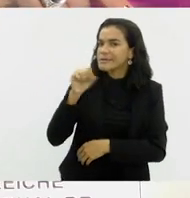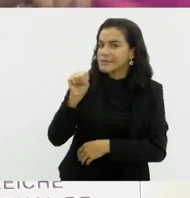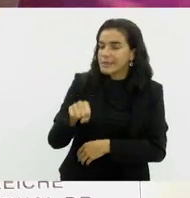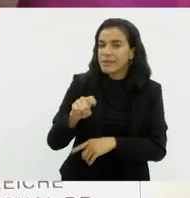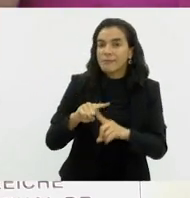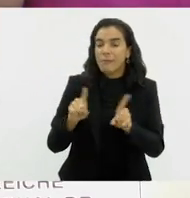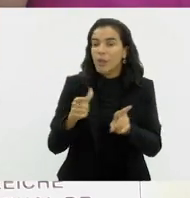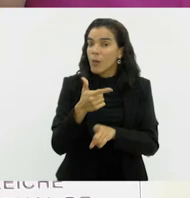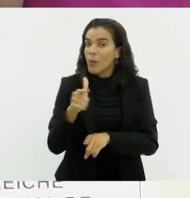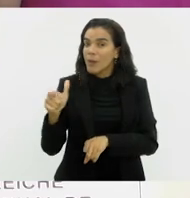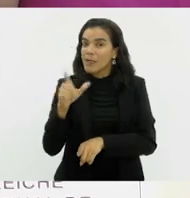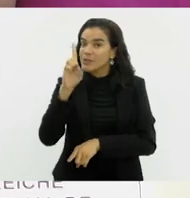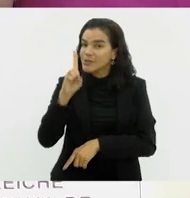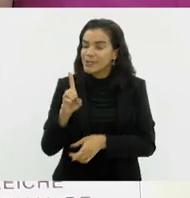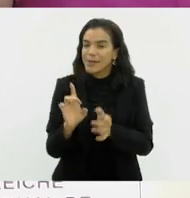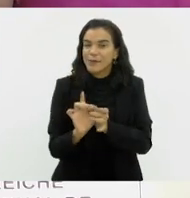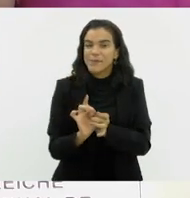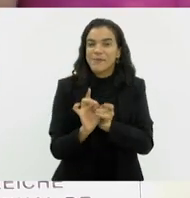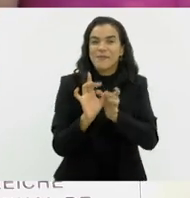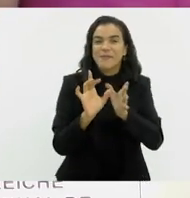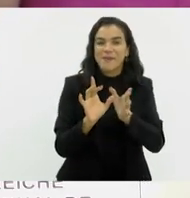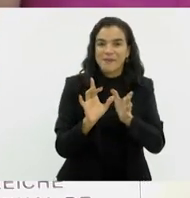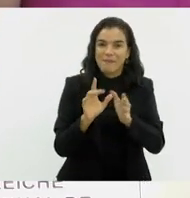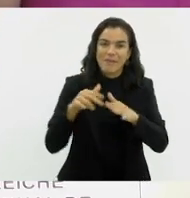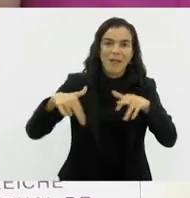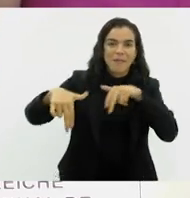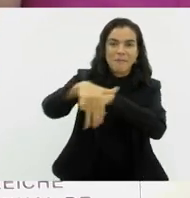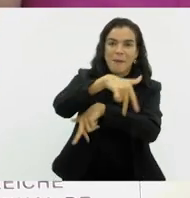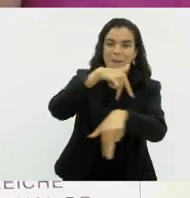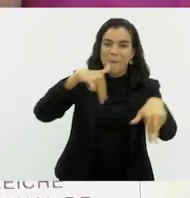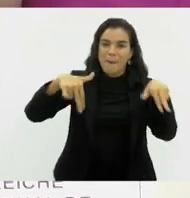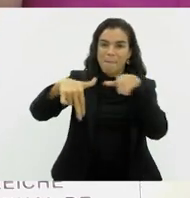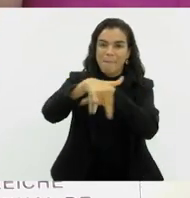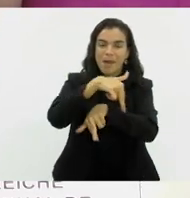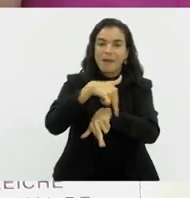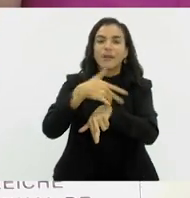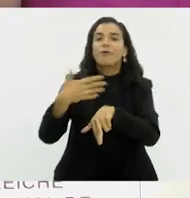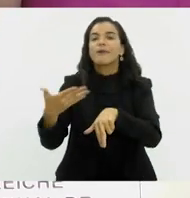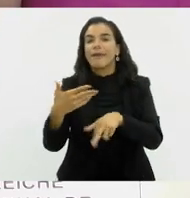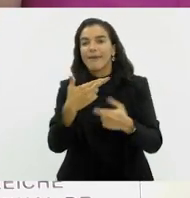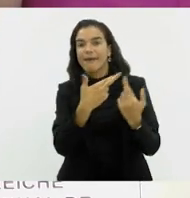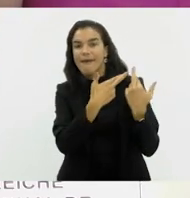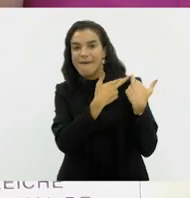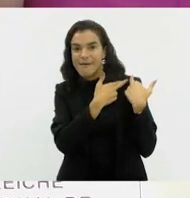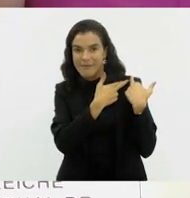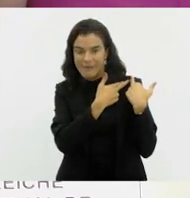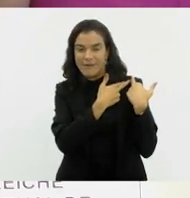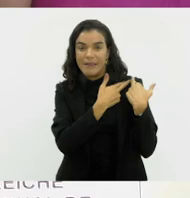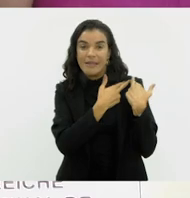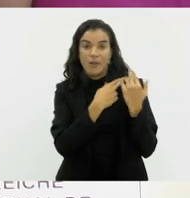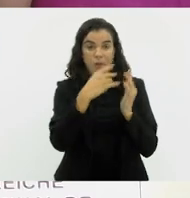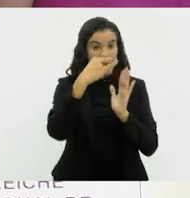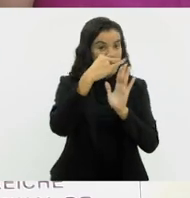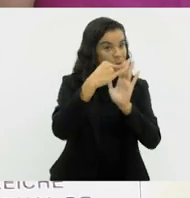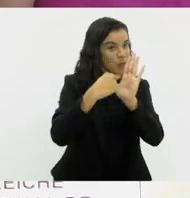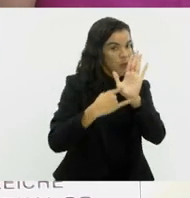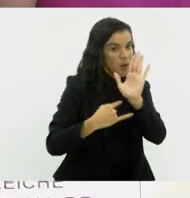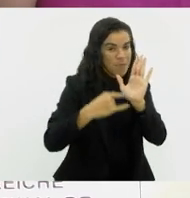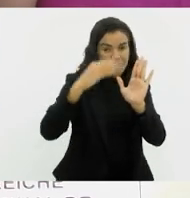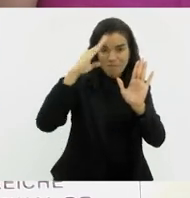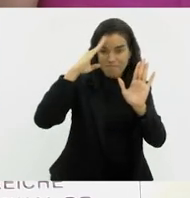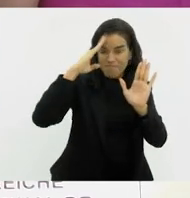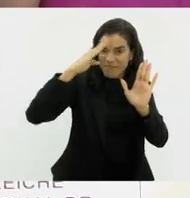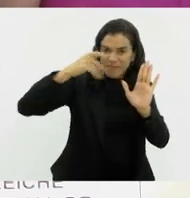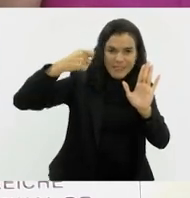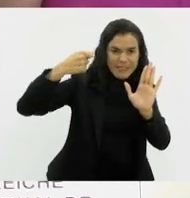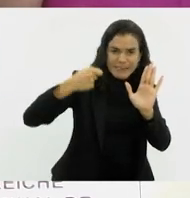à liberdade. E, nesse momento, quem assume a responsabilidade? Então, dentro desse documento, isso era um requisito, inclusive,